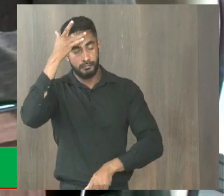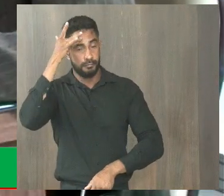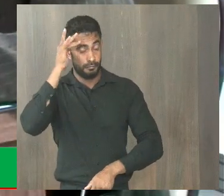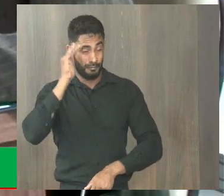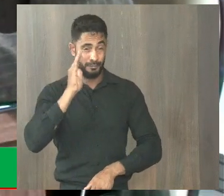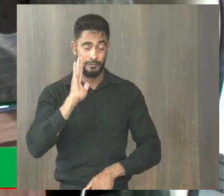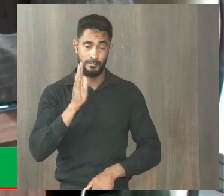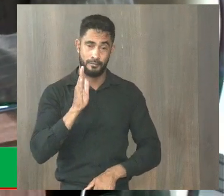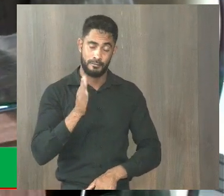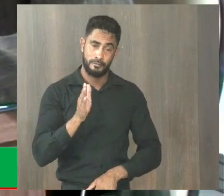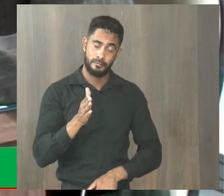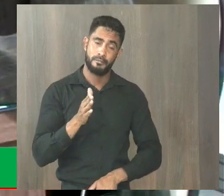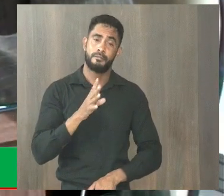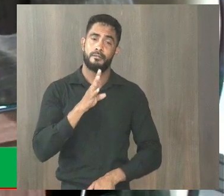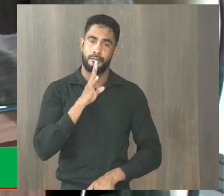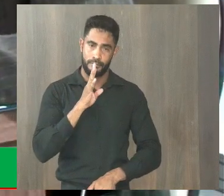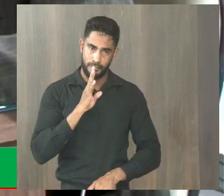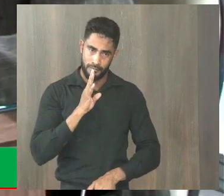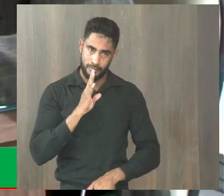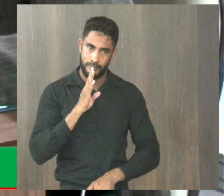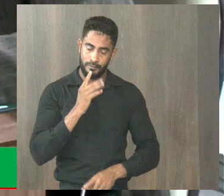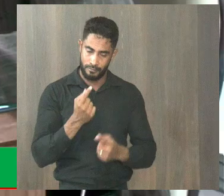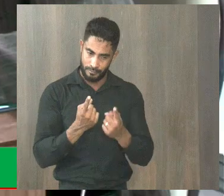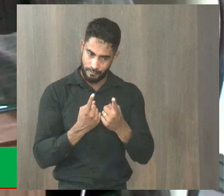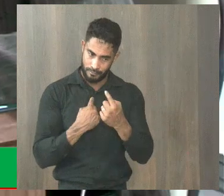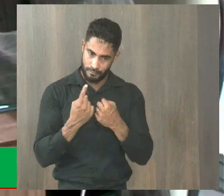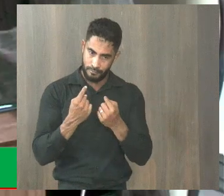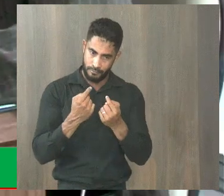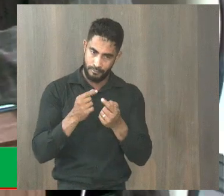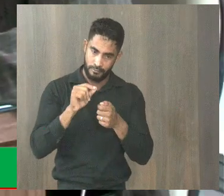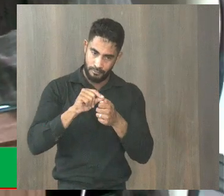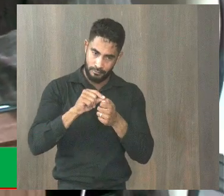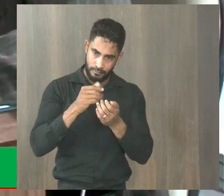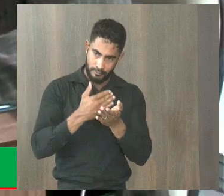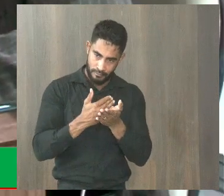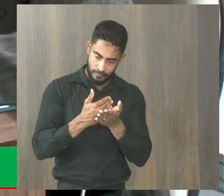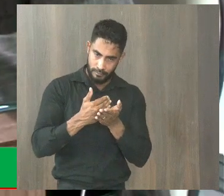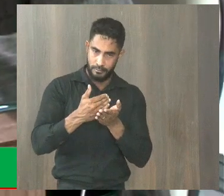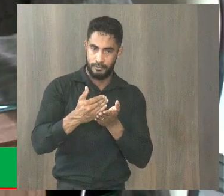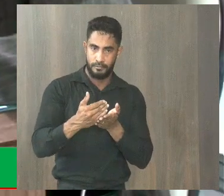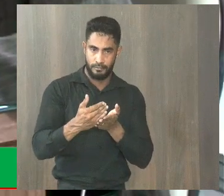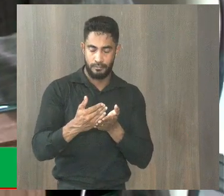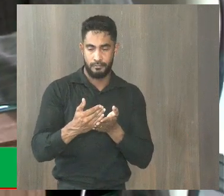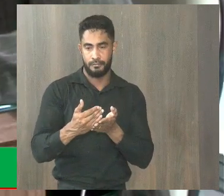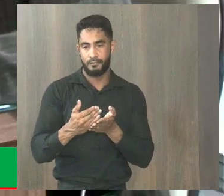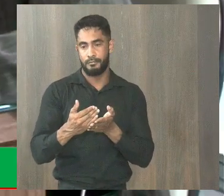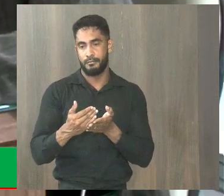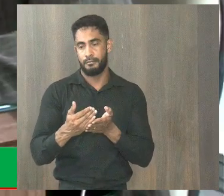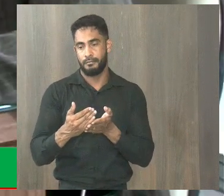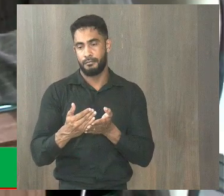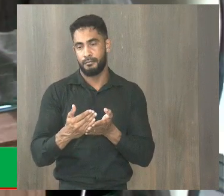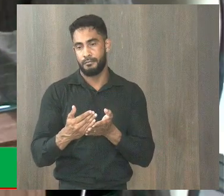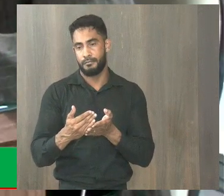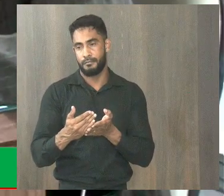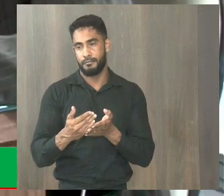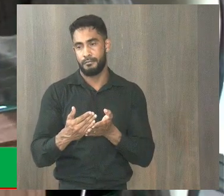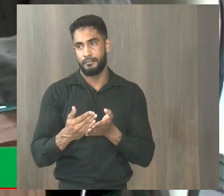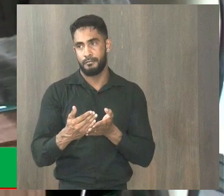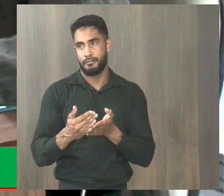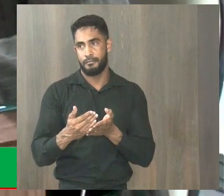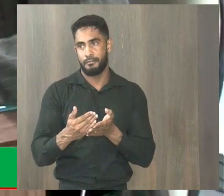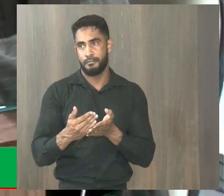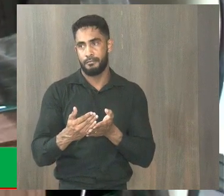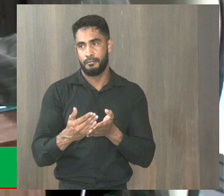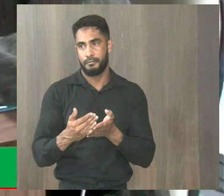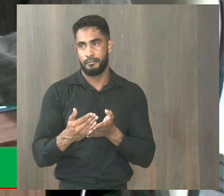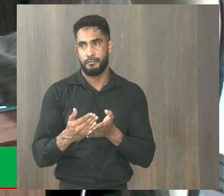população, que em breve essa avenida será feita. Então, assim, é um dia